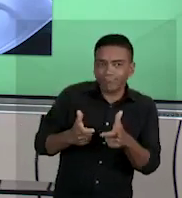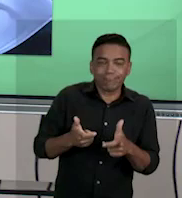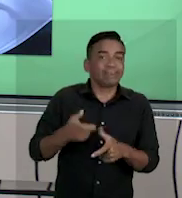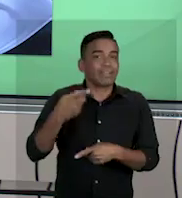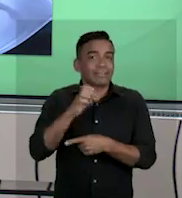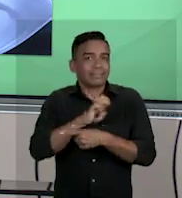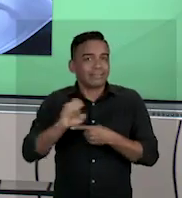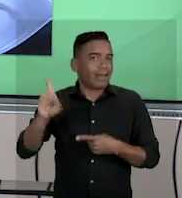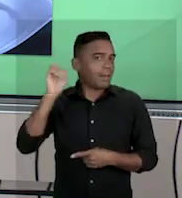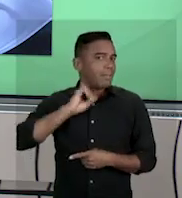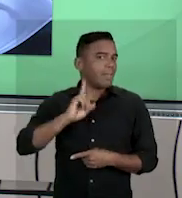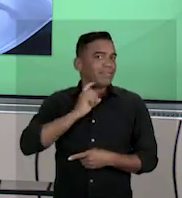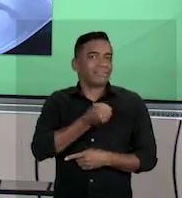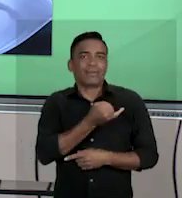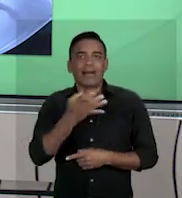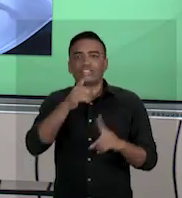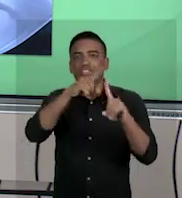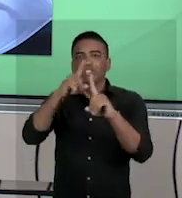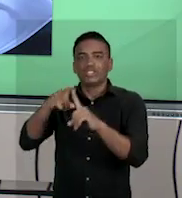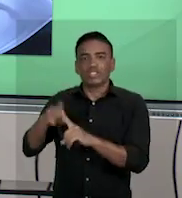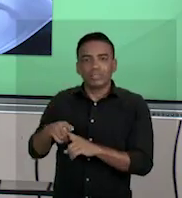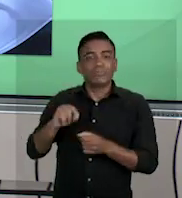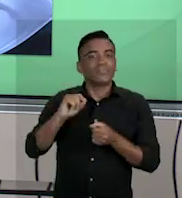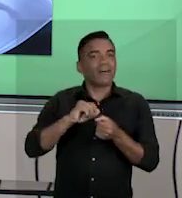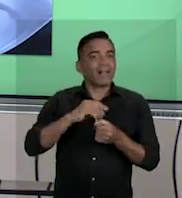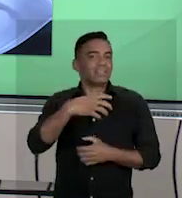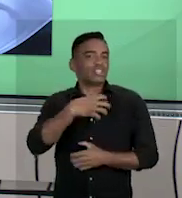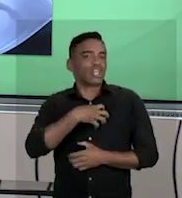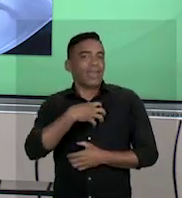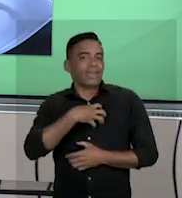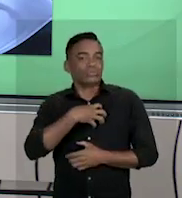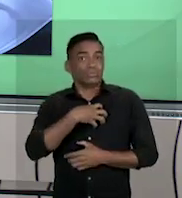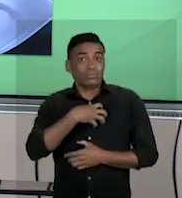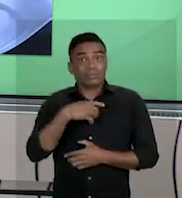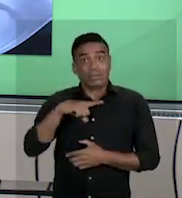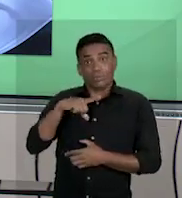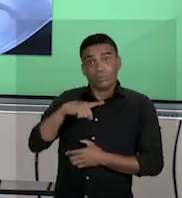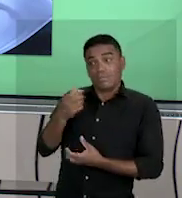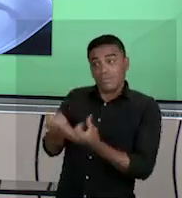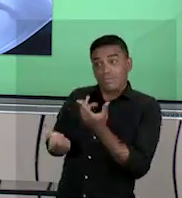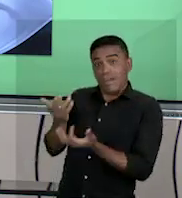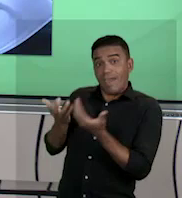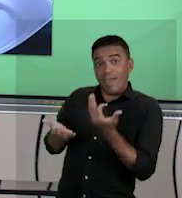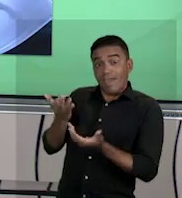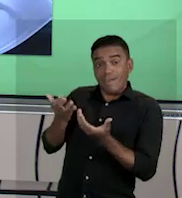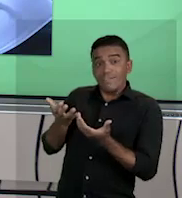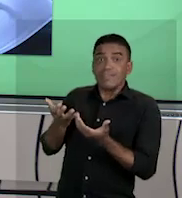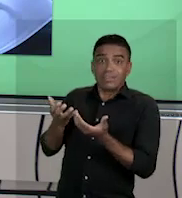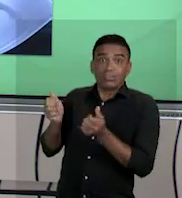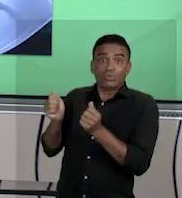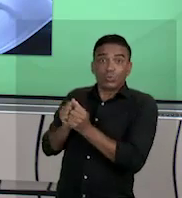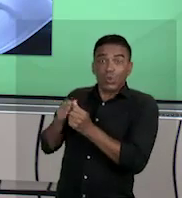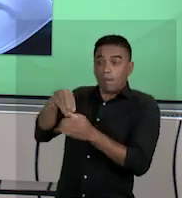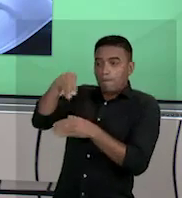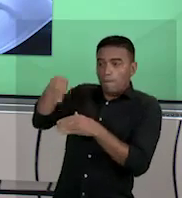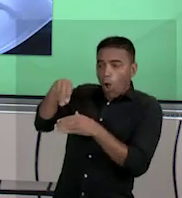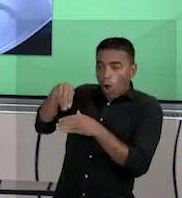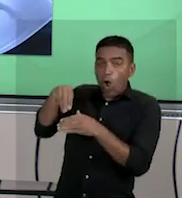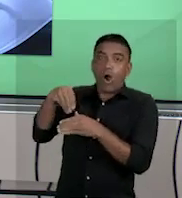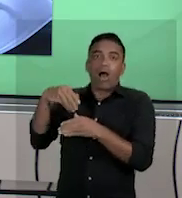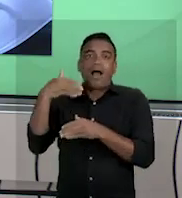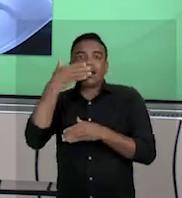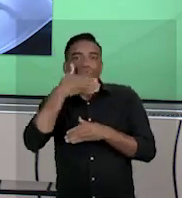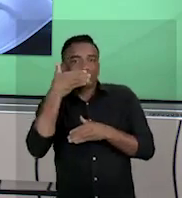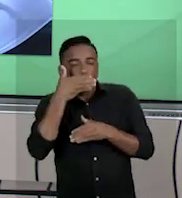diversas formas de se fazer o café. Existem aqueles que fervem a água com o pó, a água com açúcar ou